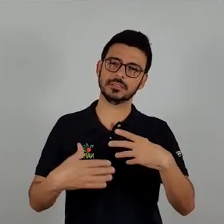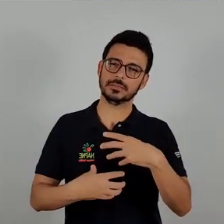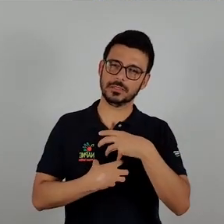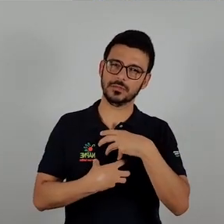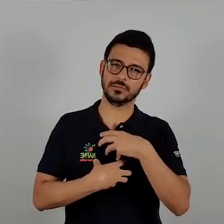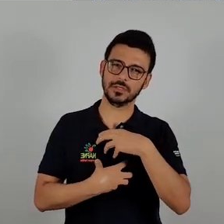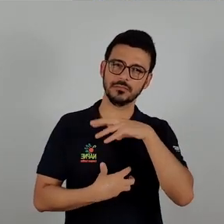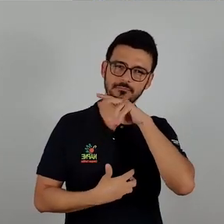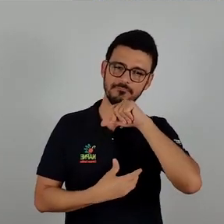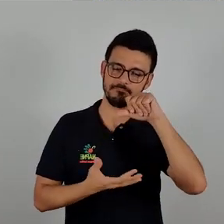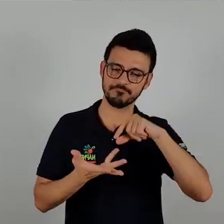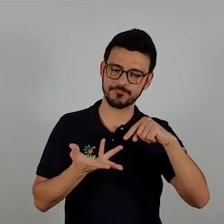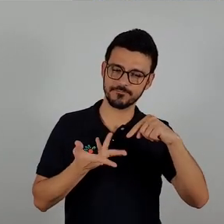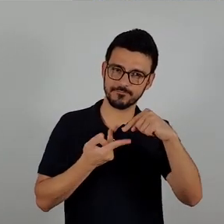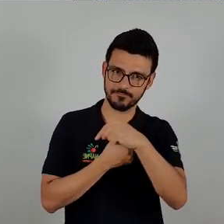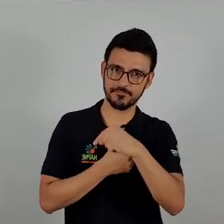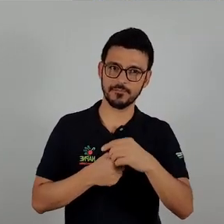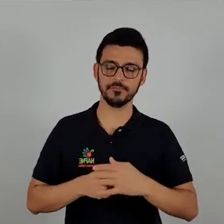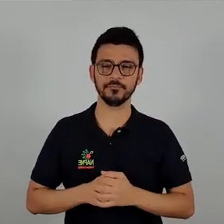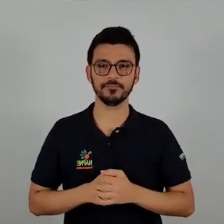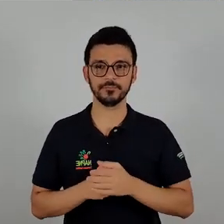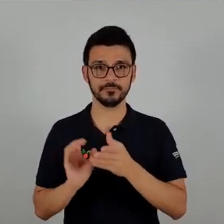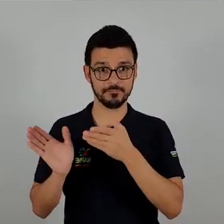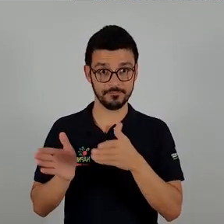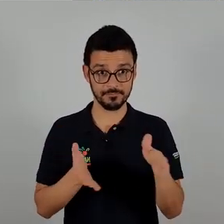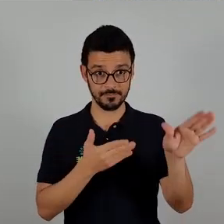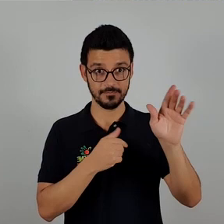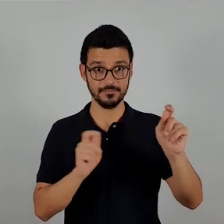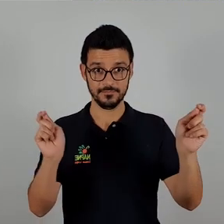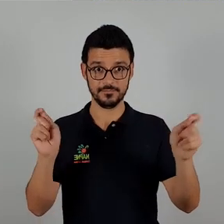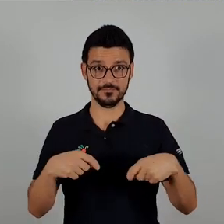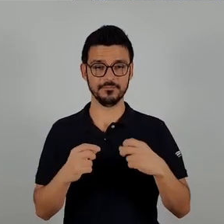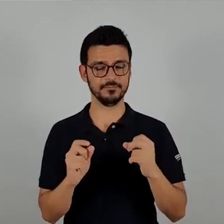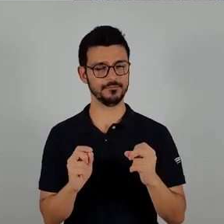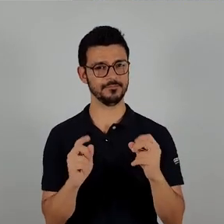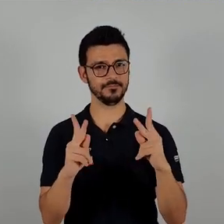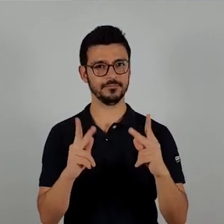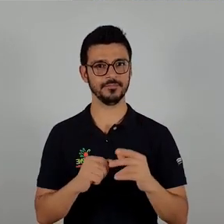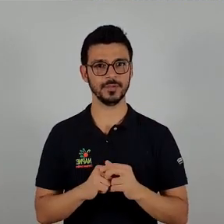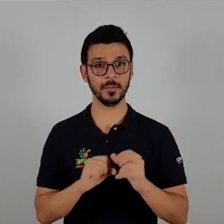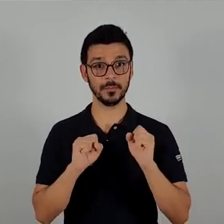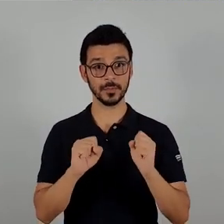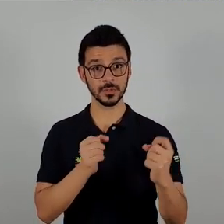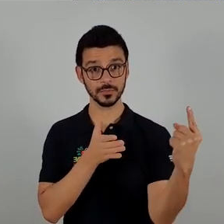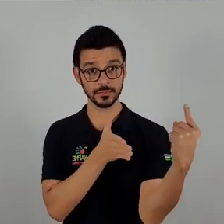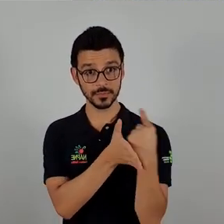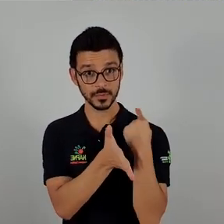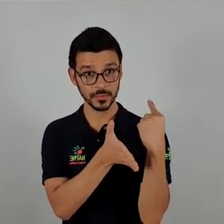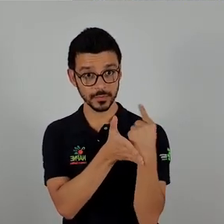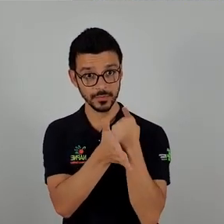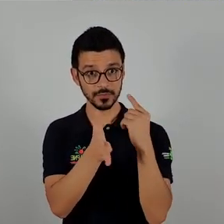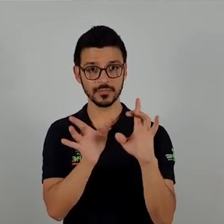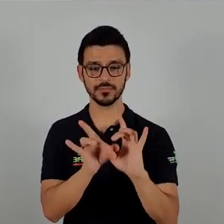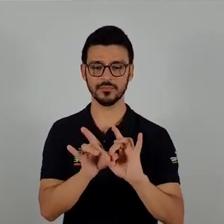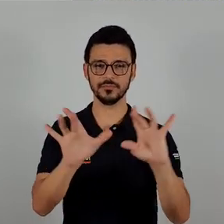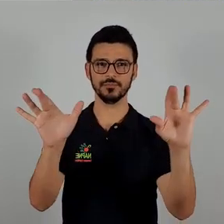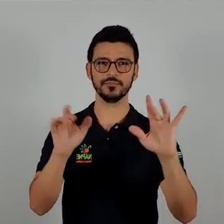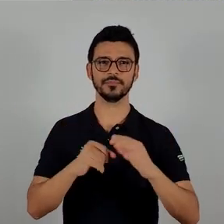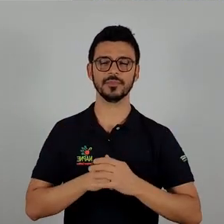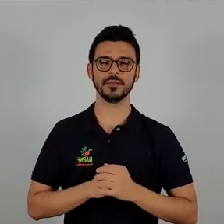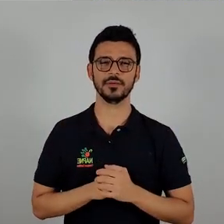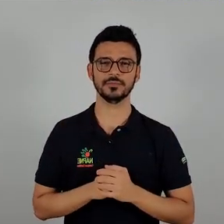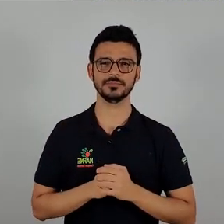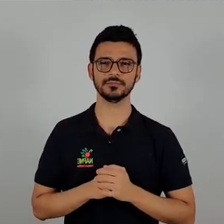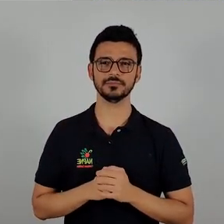Então aí, ó, Chaihu Shugantang é o nome de uma fórmula, do qual a Chaihu é essa planta que eu falei. Gan, em